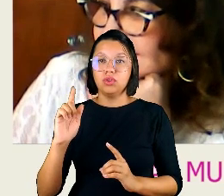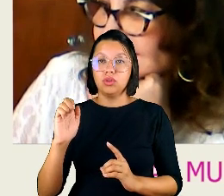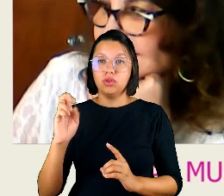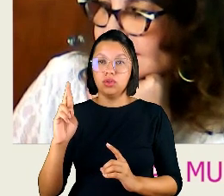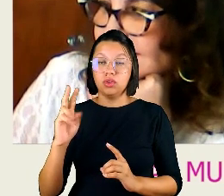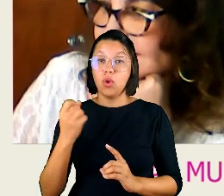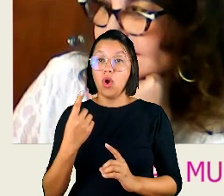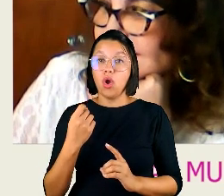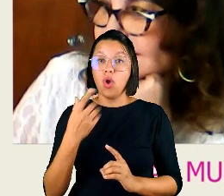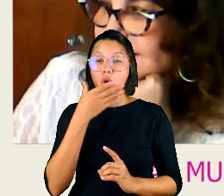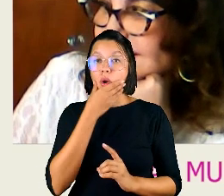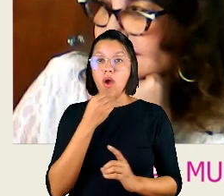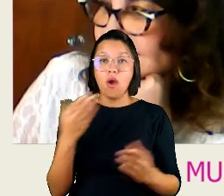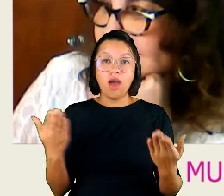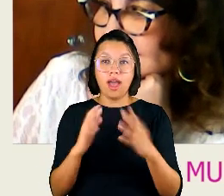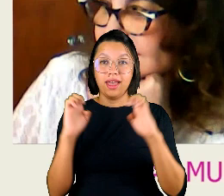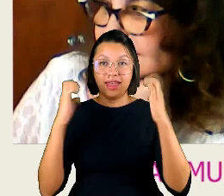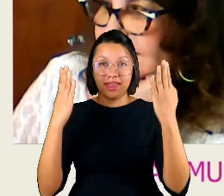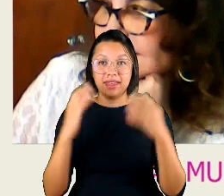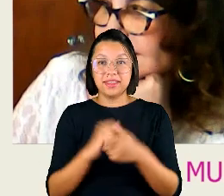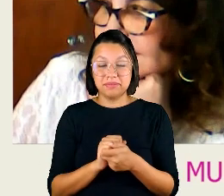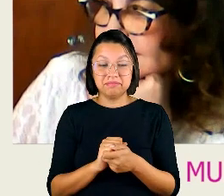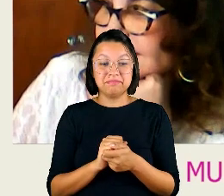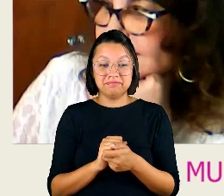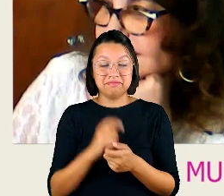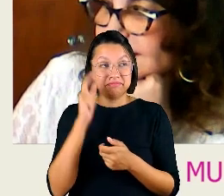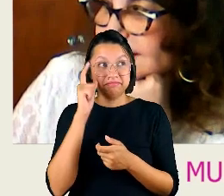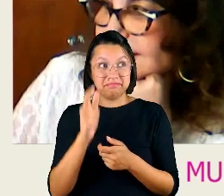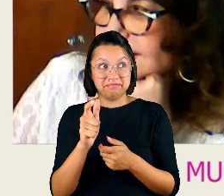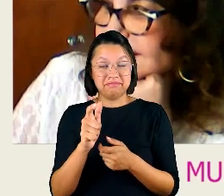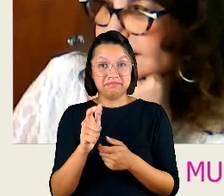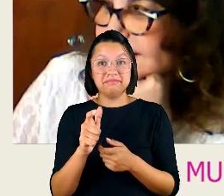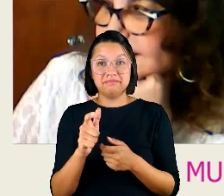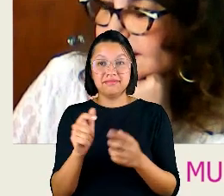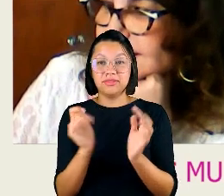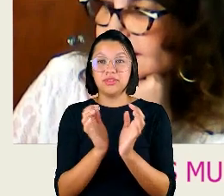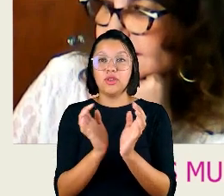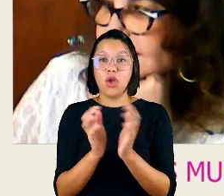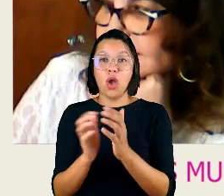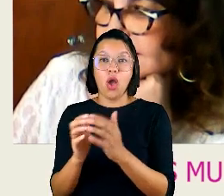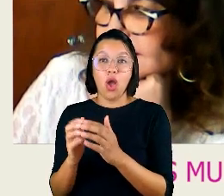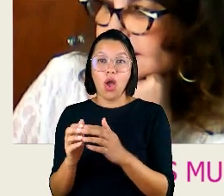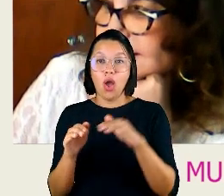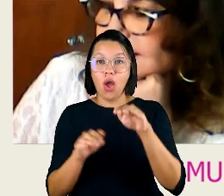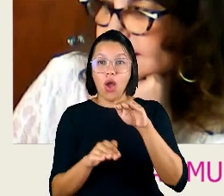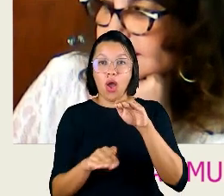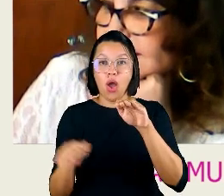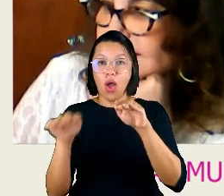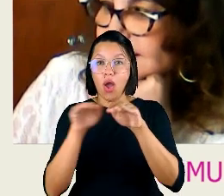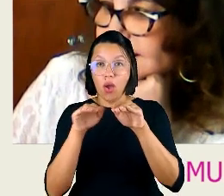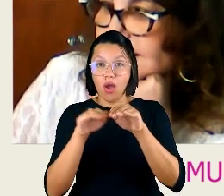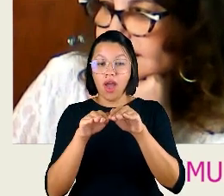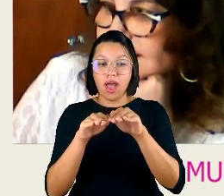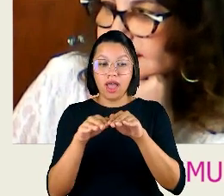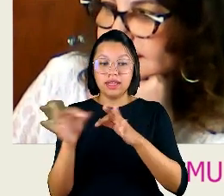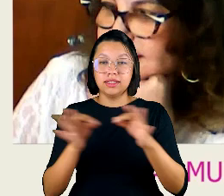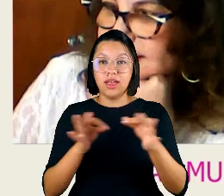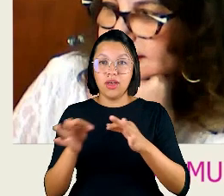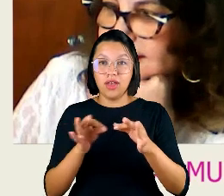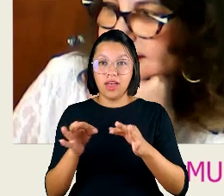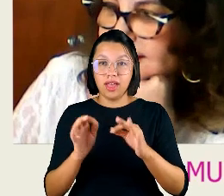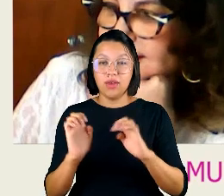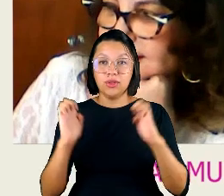evento, interessante, embora a comissão de equidade, na organização do evento, a gente tenha homens, o